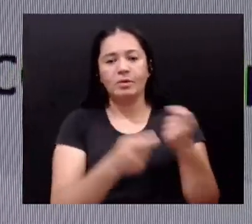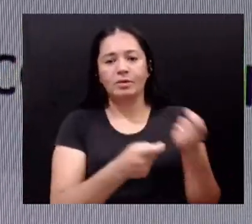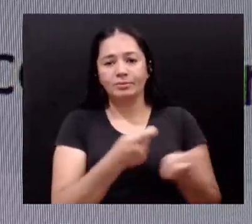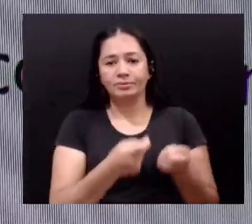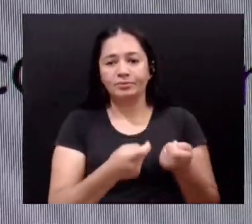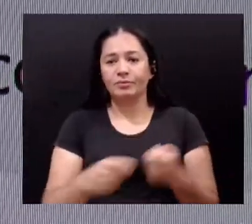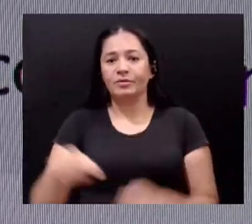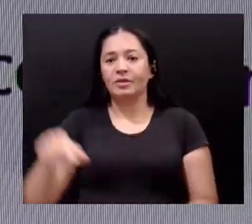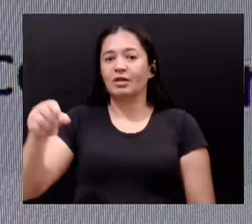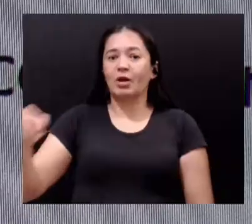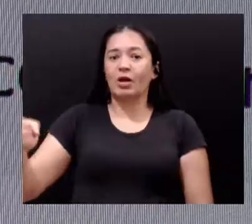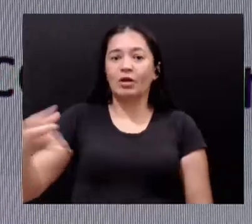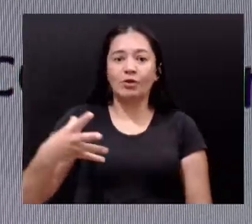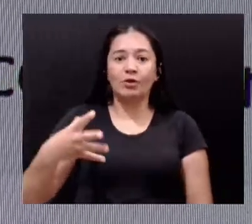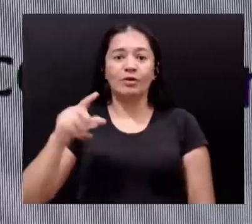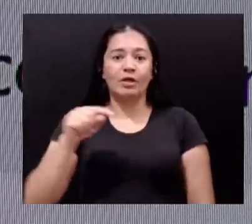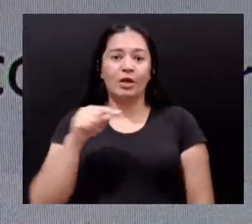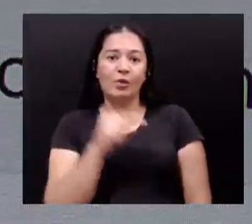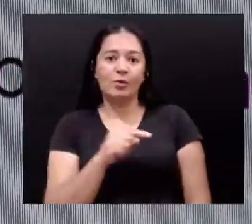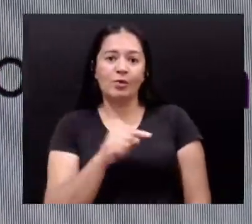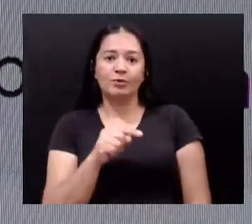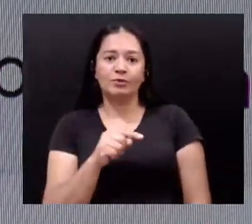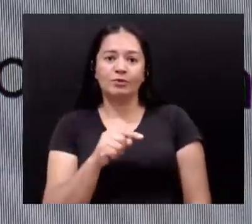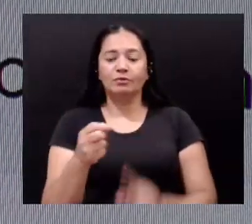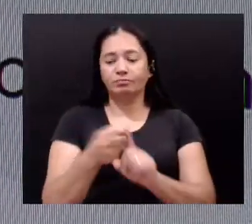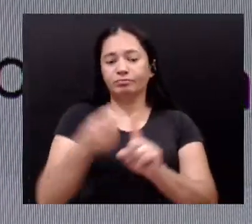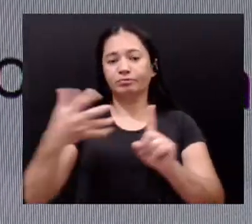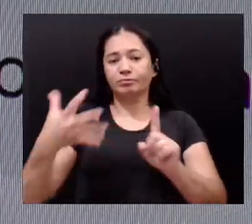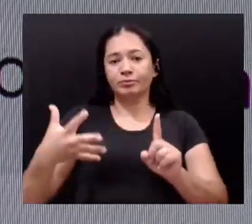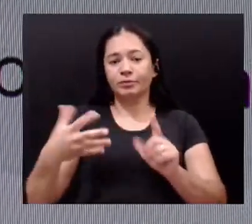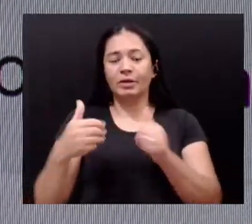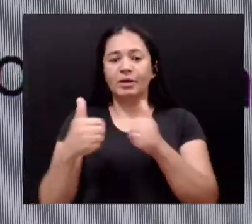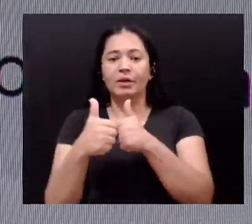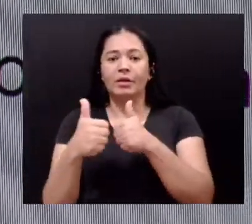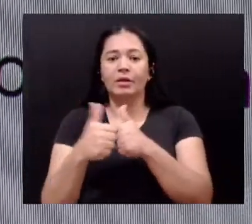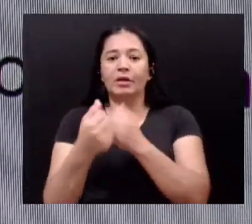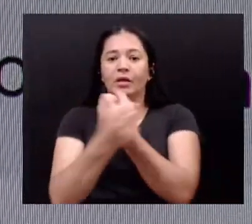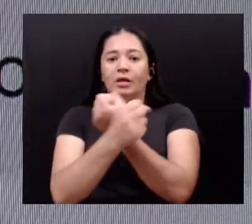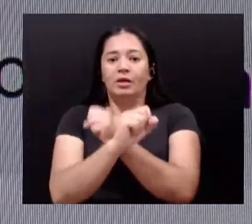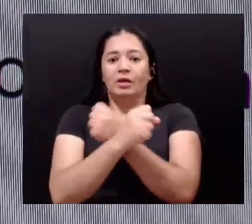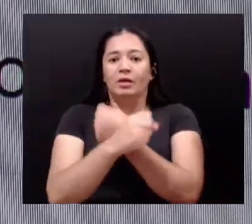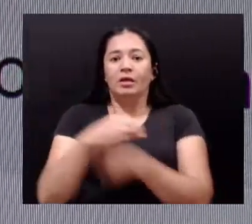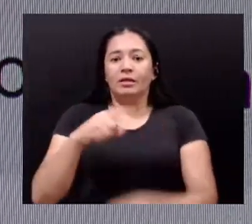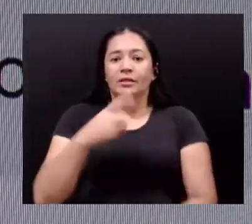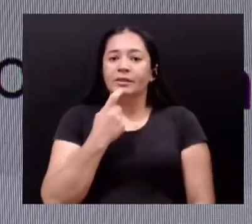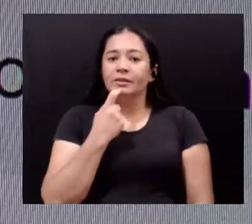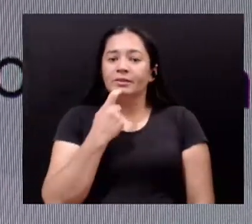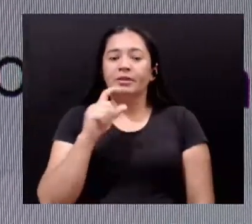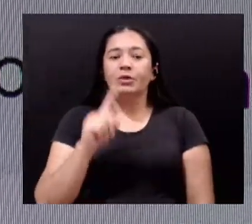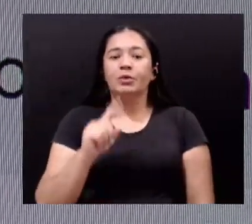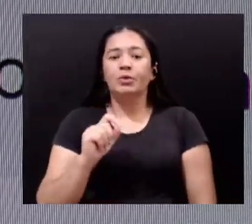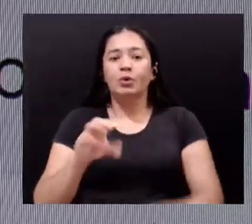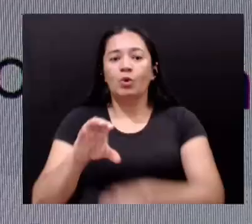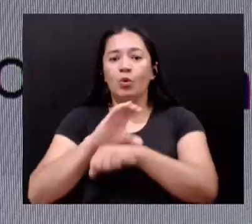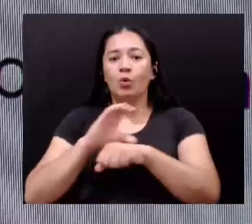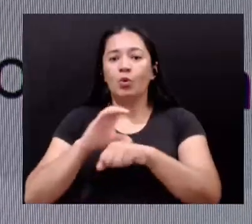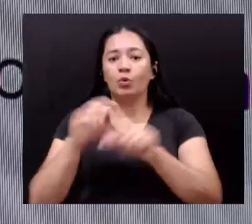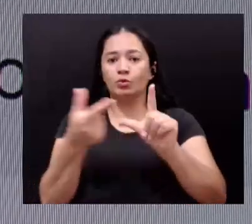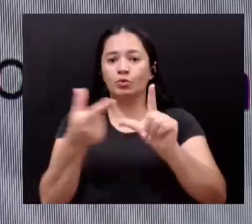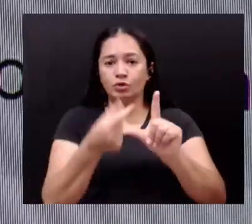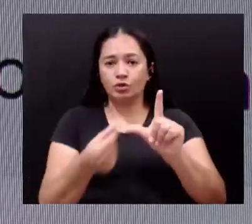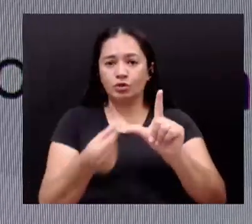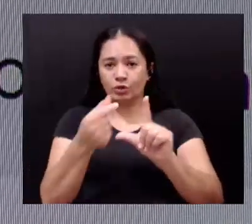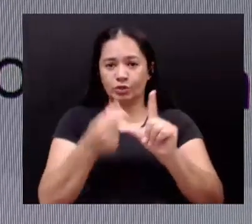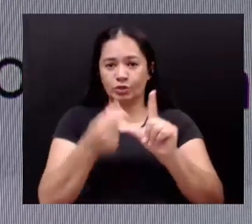novidade, lá na extensão Erci Moraes, perto da PUC 2 aqui em Campinas, o curso de logística. Muito legal,